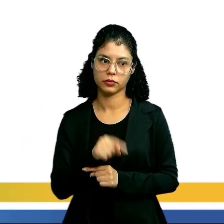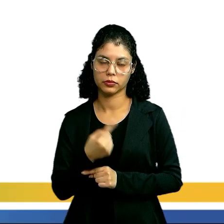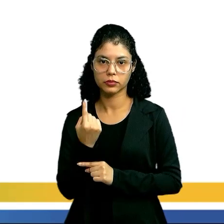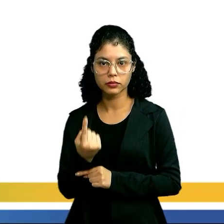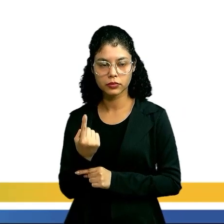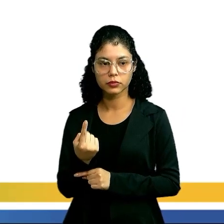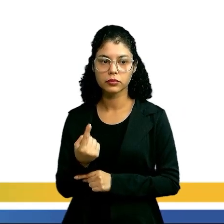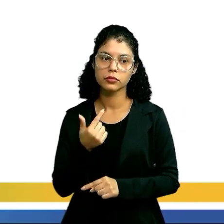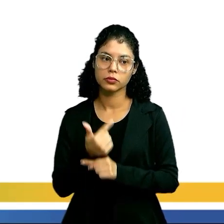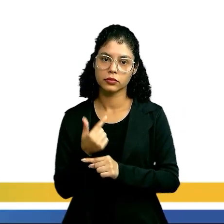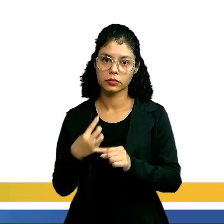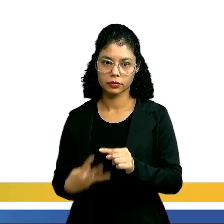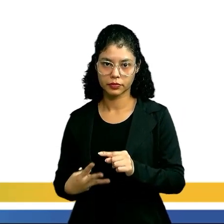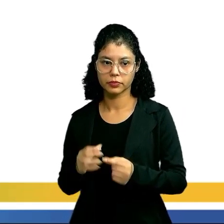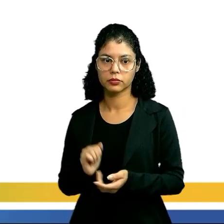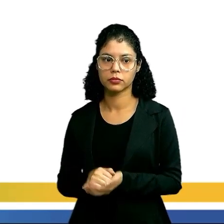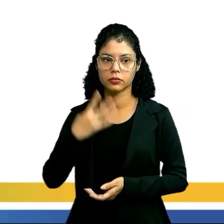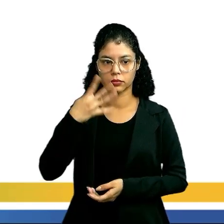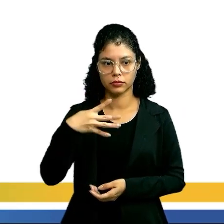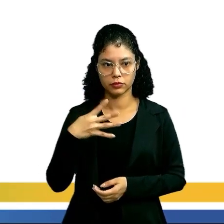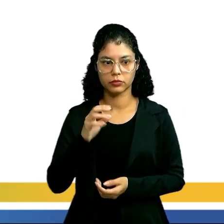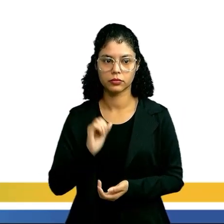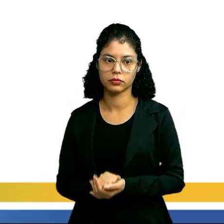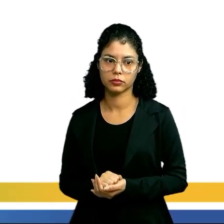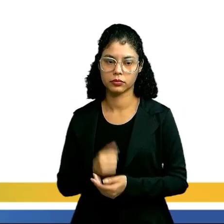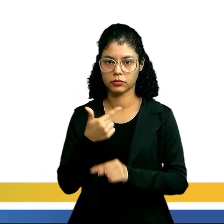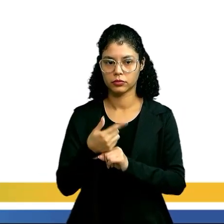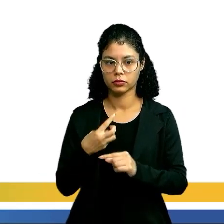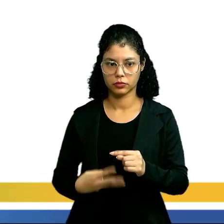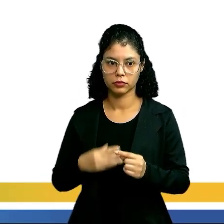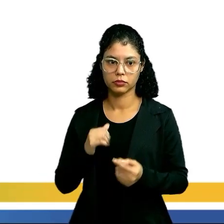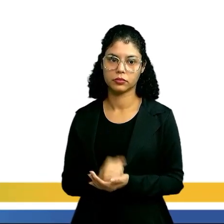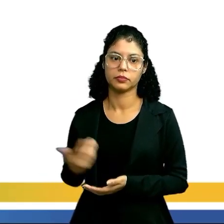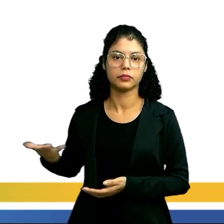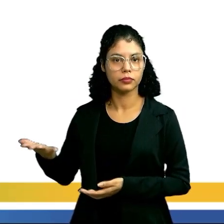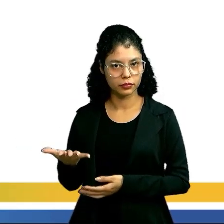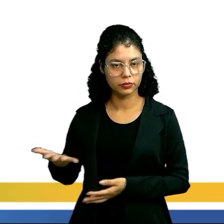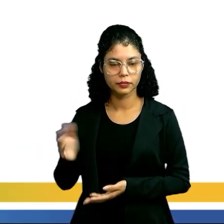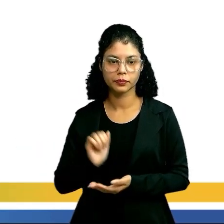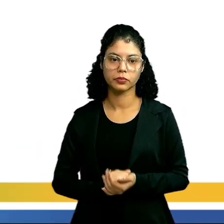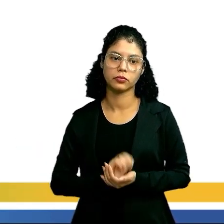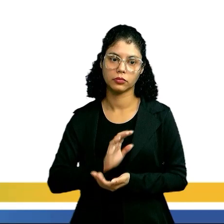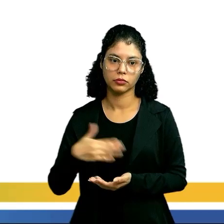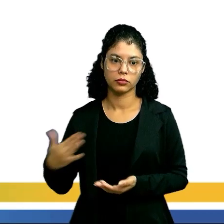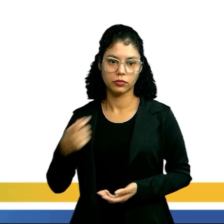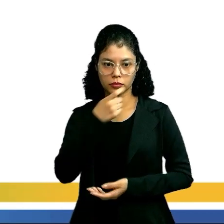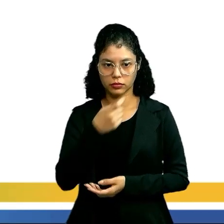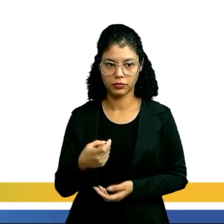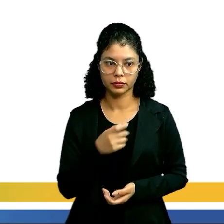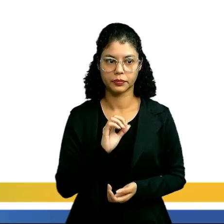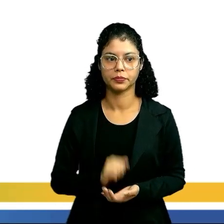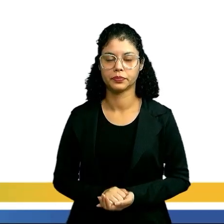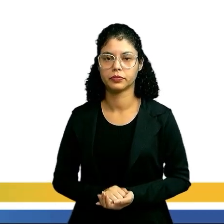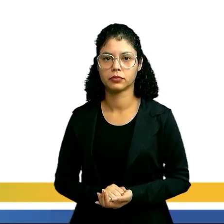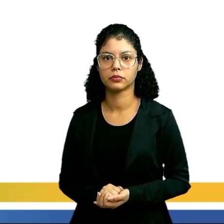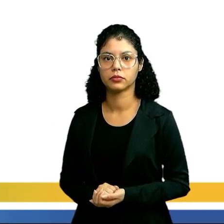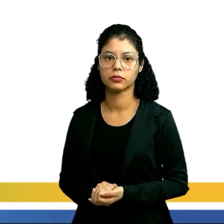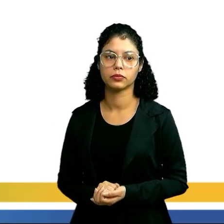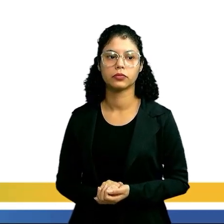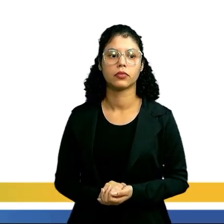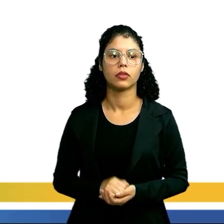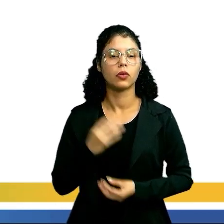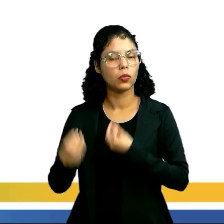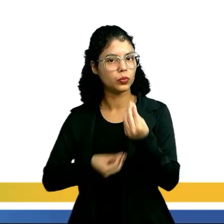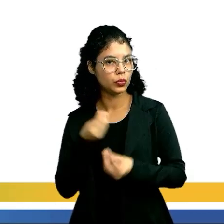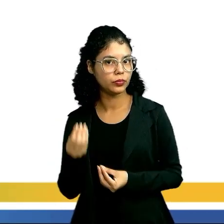ser 2/3. Então, 4, 0,1 e 2/3 são as bases, enquanto o x é o expoente.